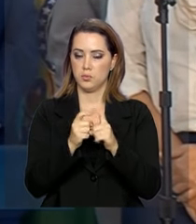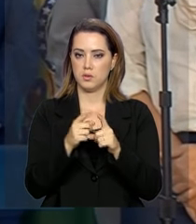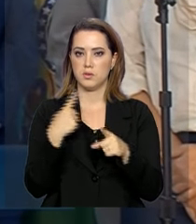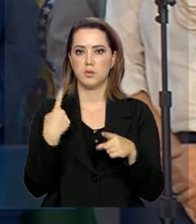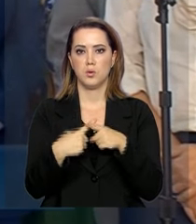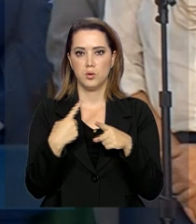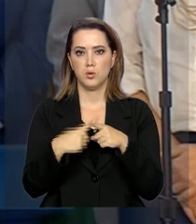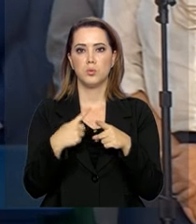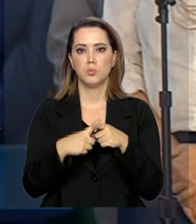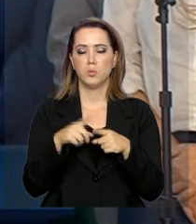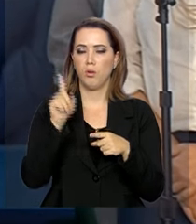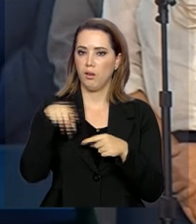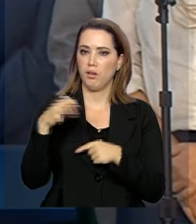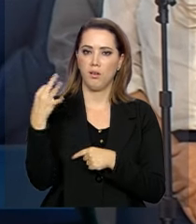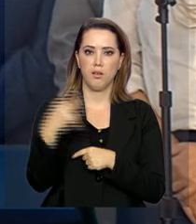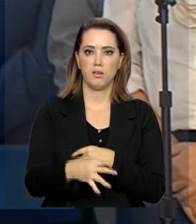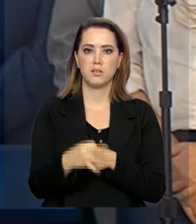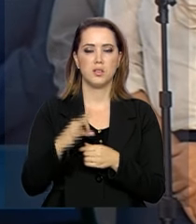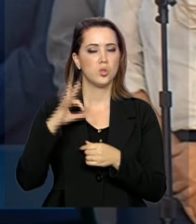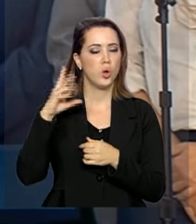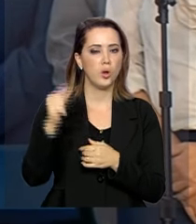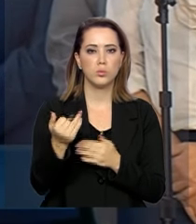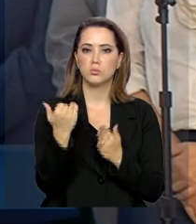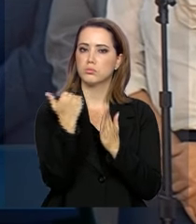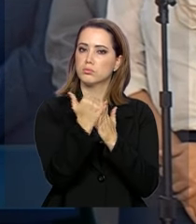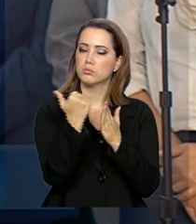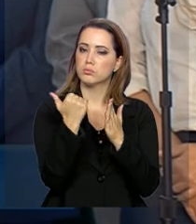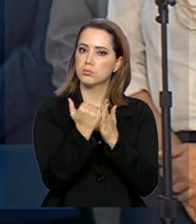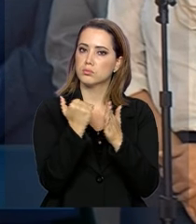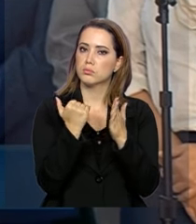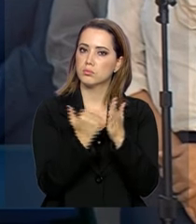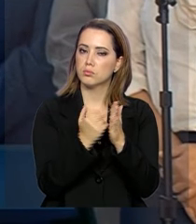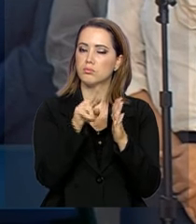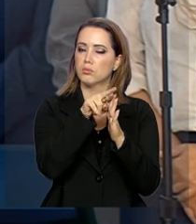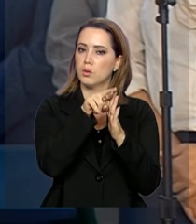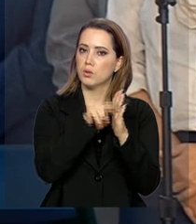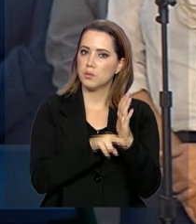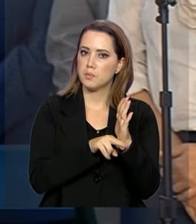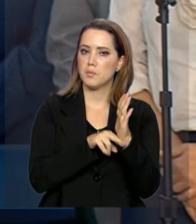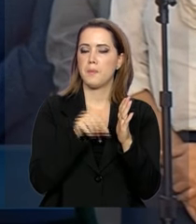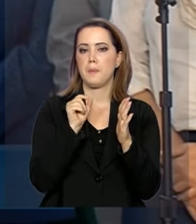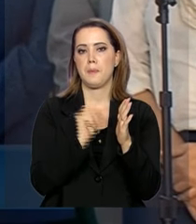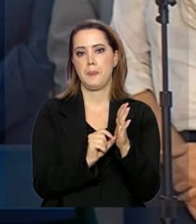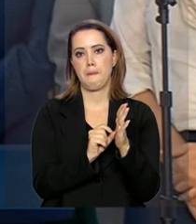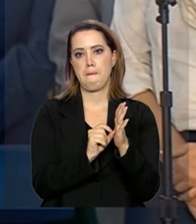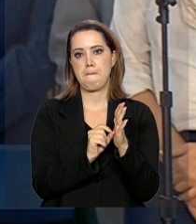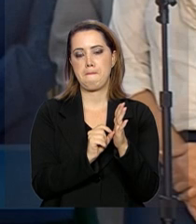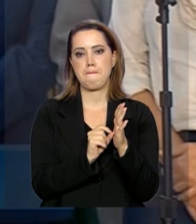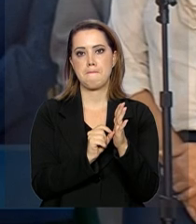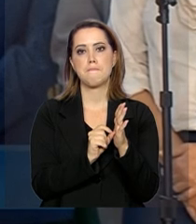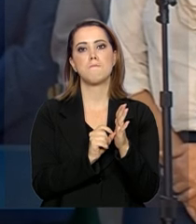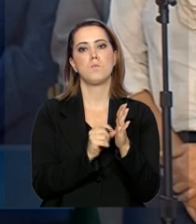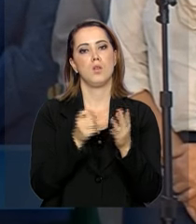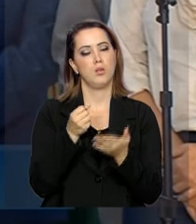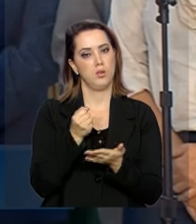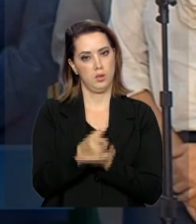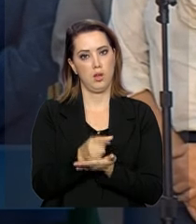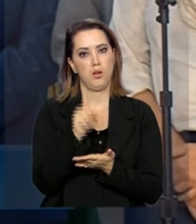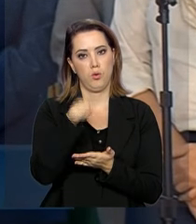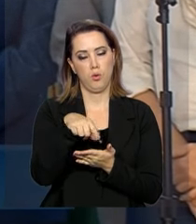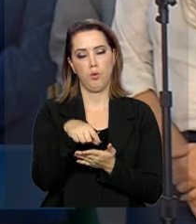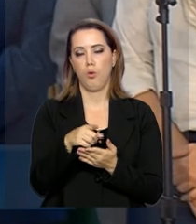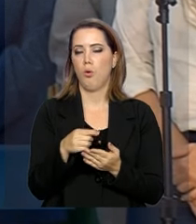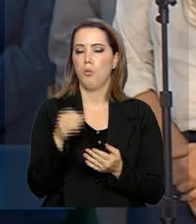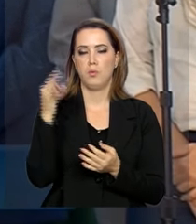comprovado que todas as etapas e procedimentos referentes ao perfazimento do negócio foram seguidos.